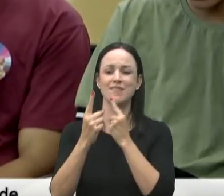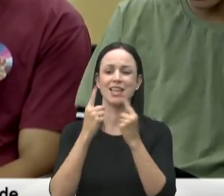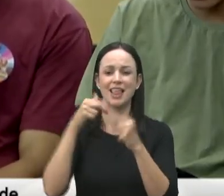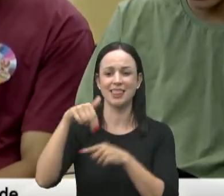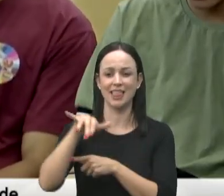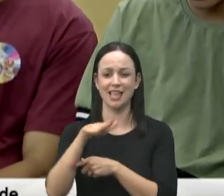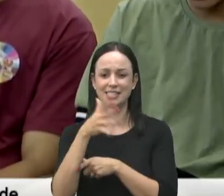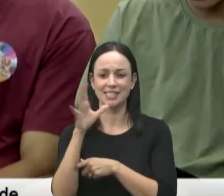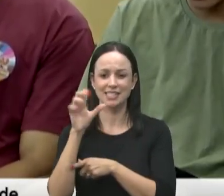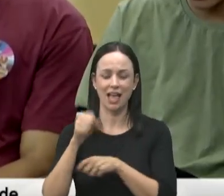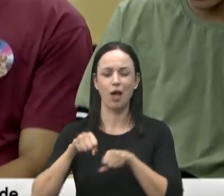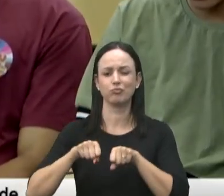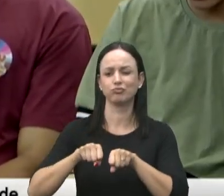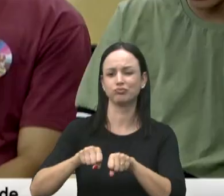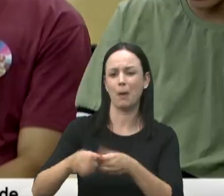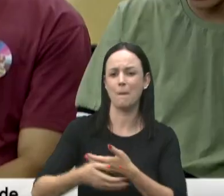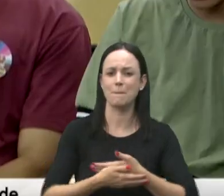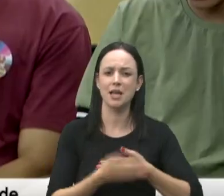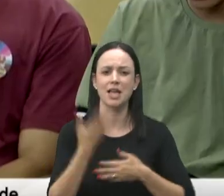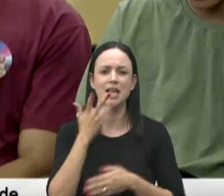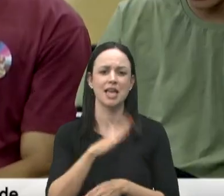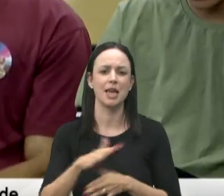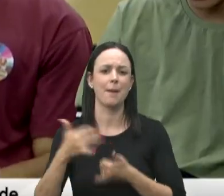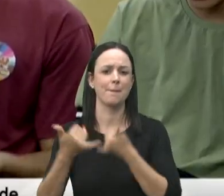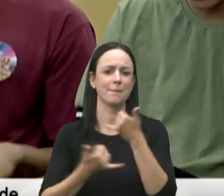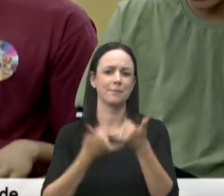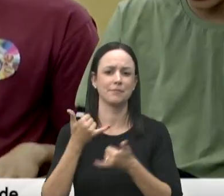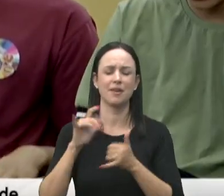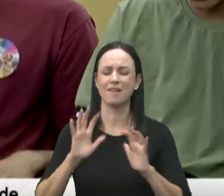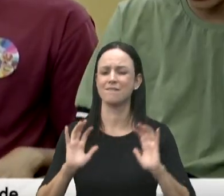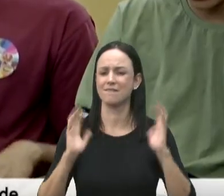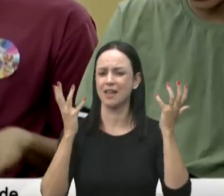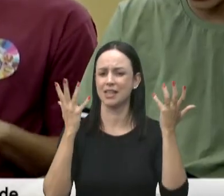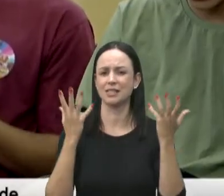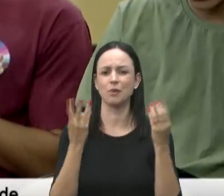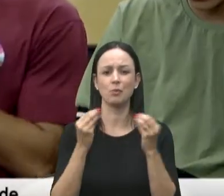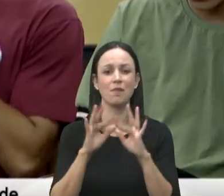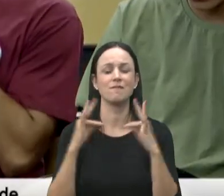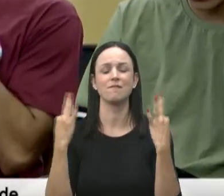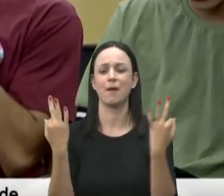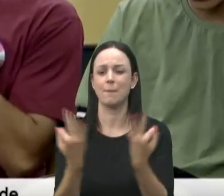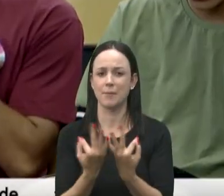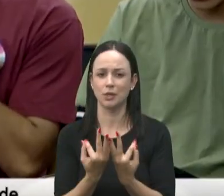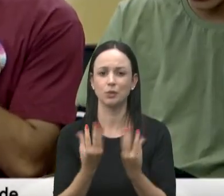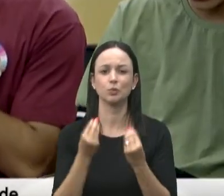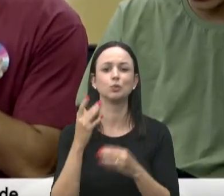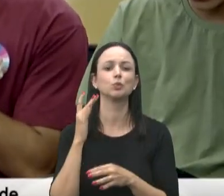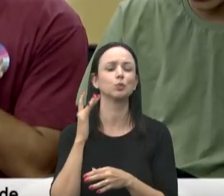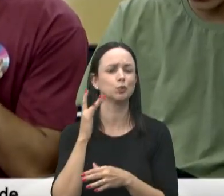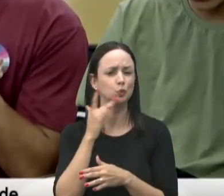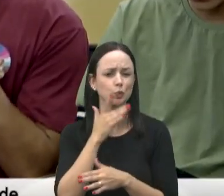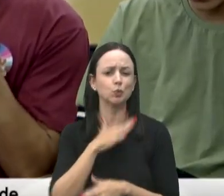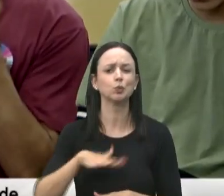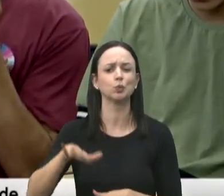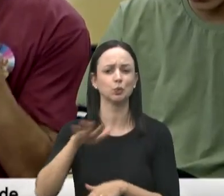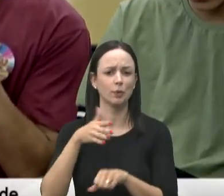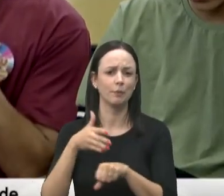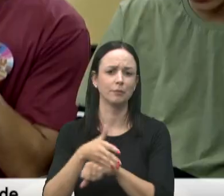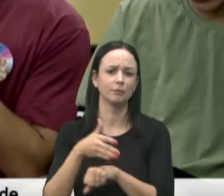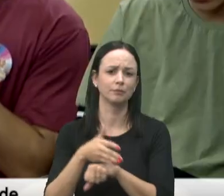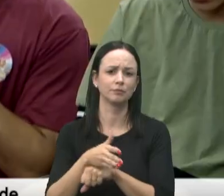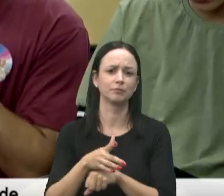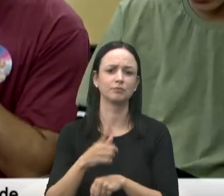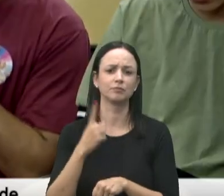com carrinhos de bebê, as crianças brincando. Era uma festa muito familiar, muito gostosa de se participar. E